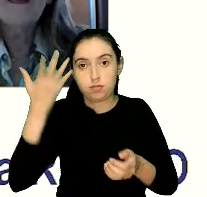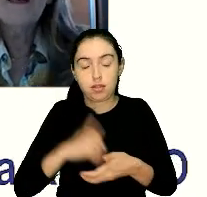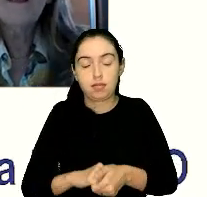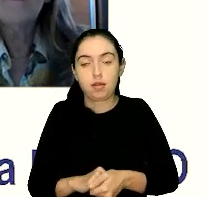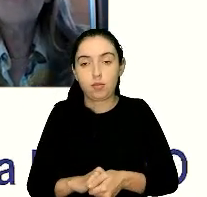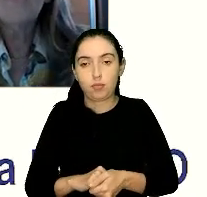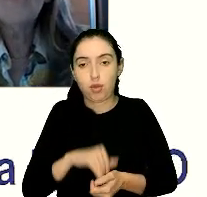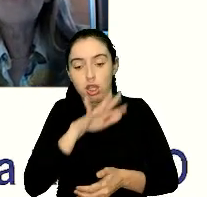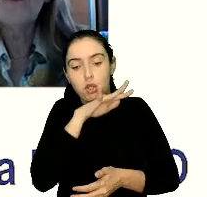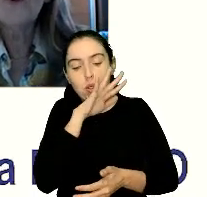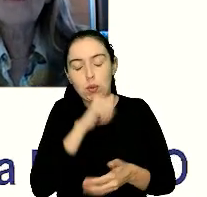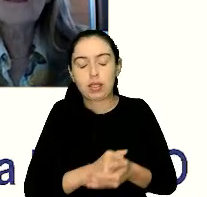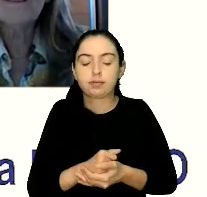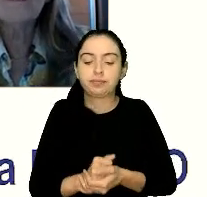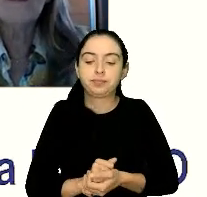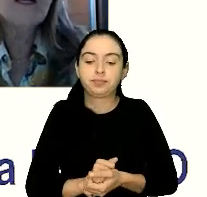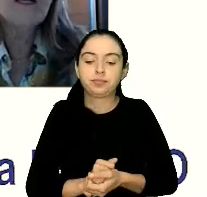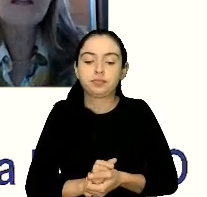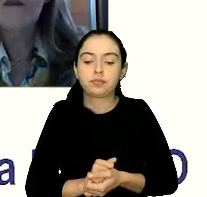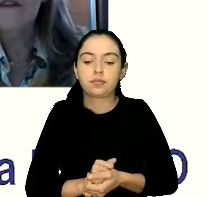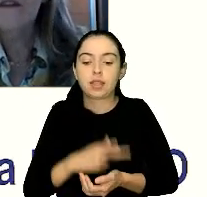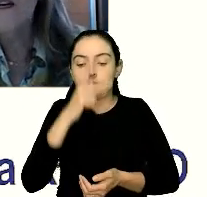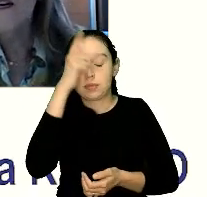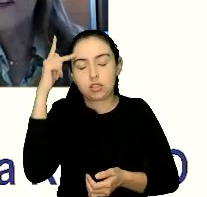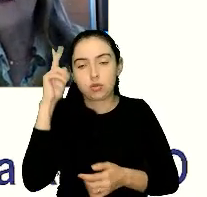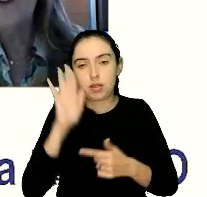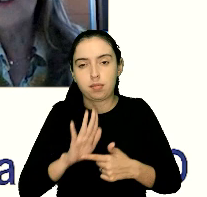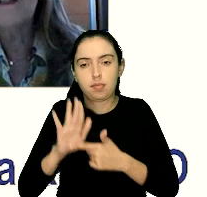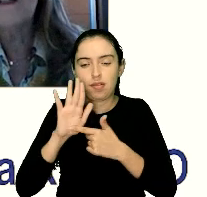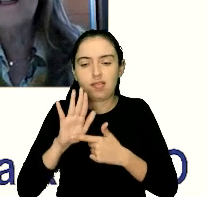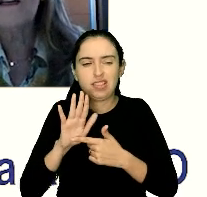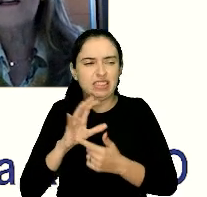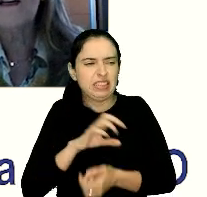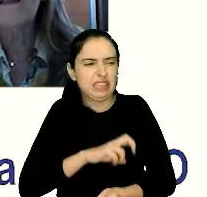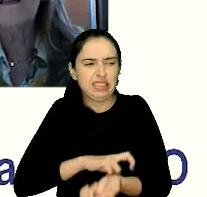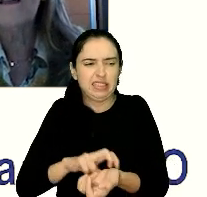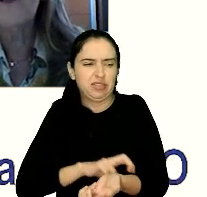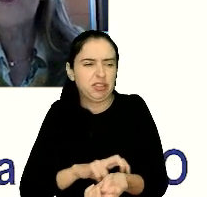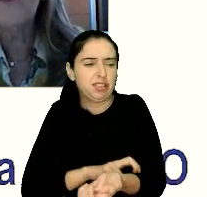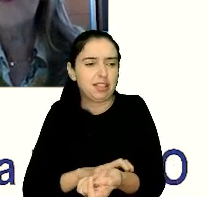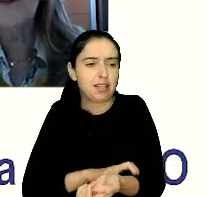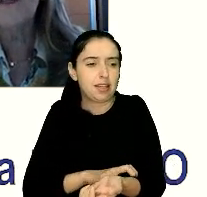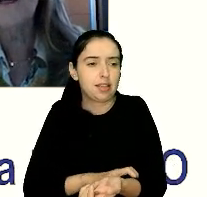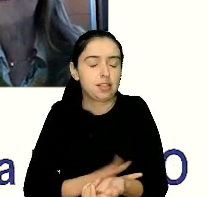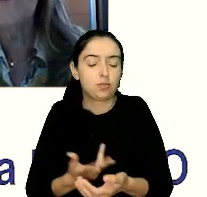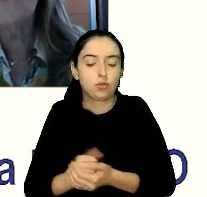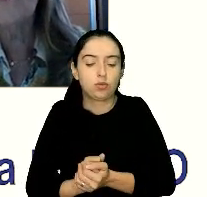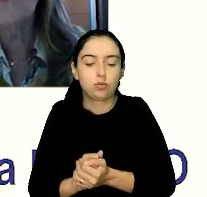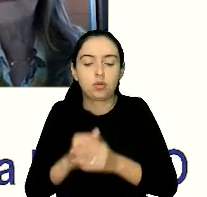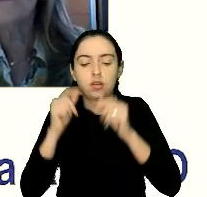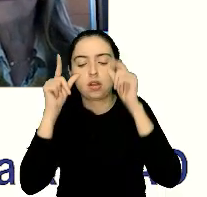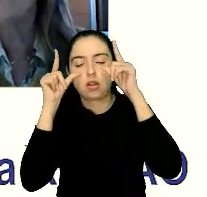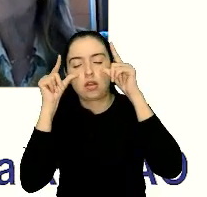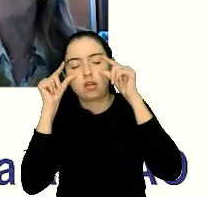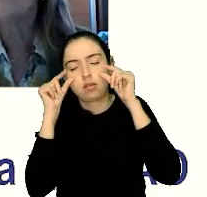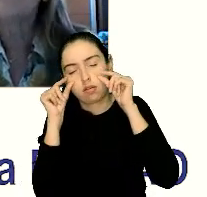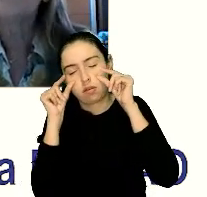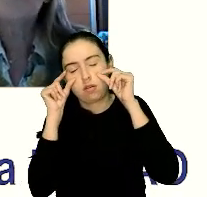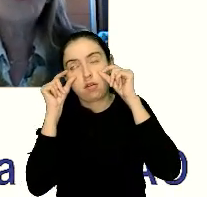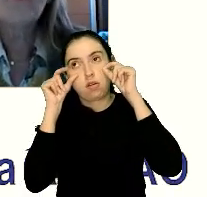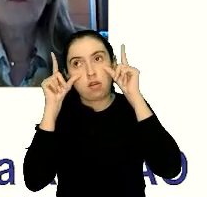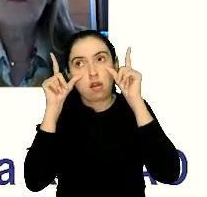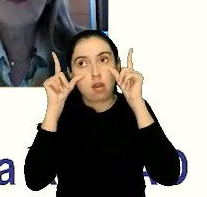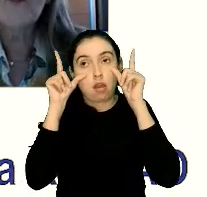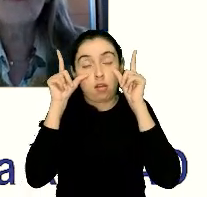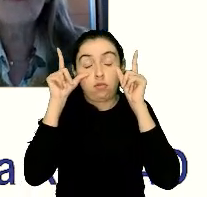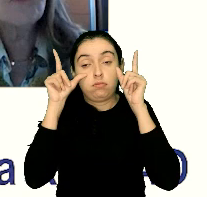Então, o indivíduo pode apresentar irritabilidade, ele pode apresentar aqui insônia, ele pode apresentar o